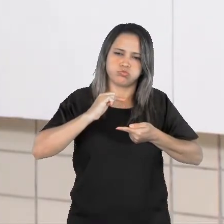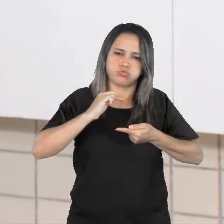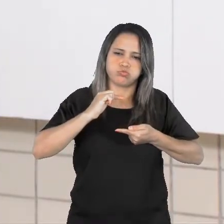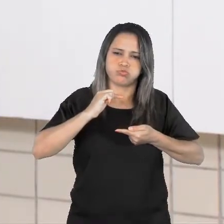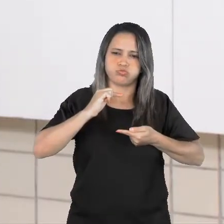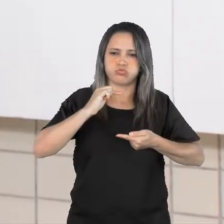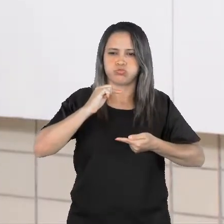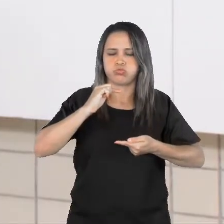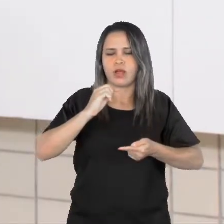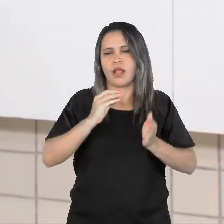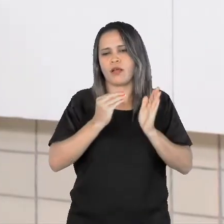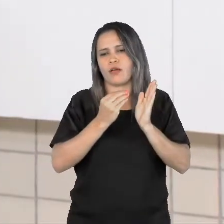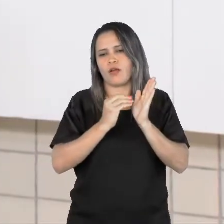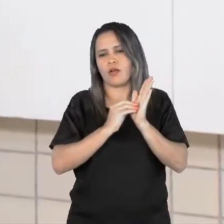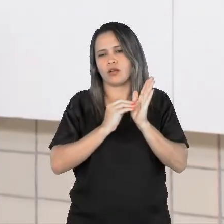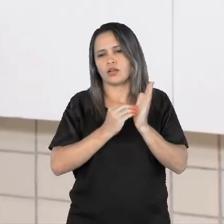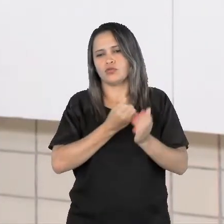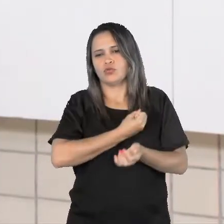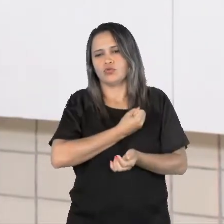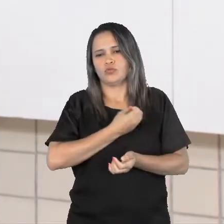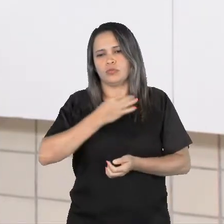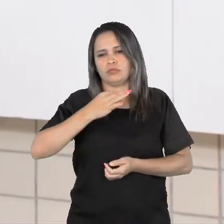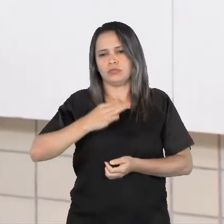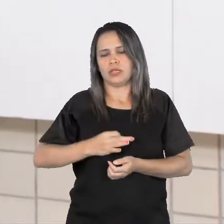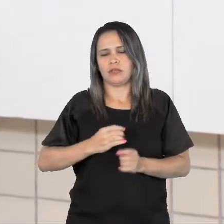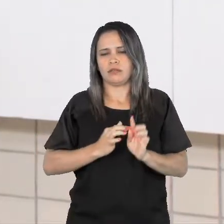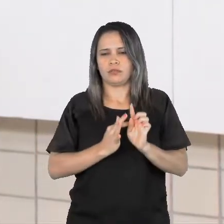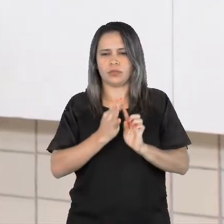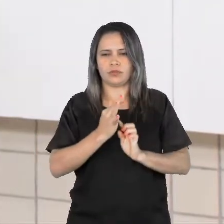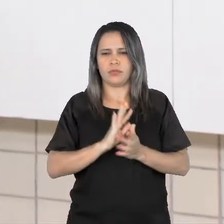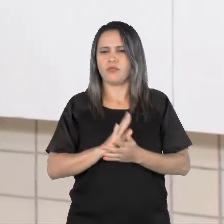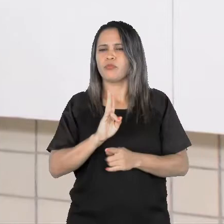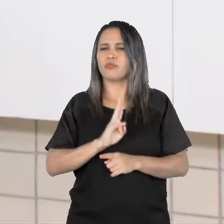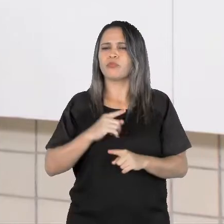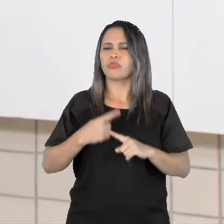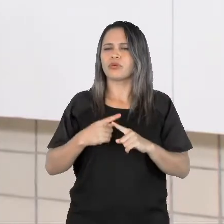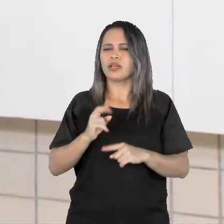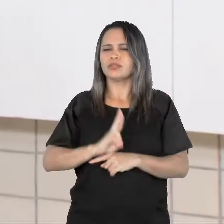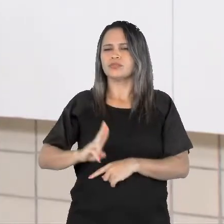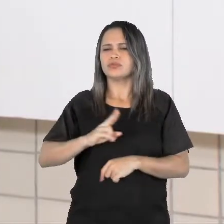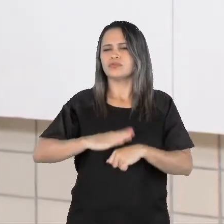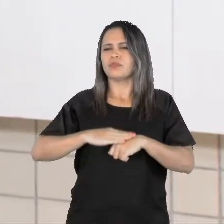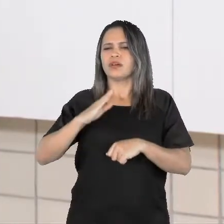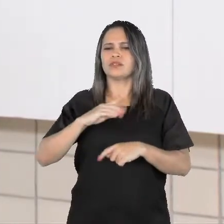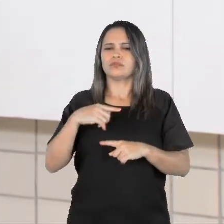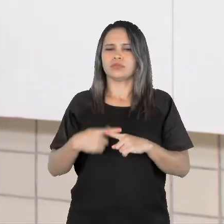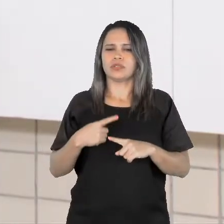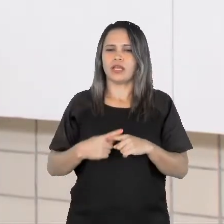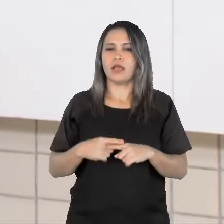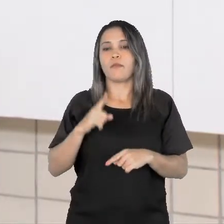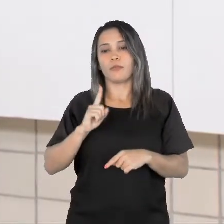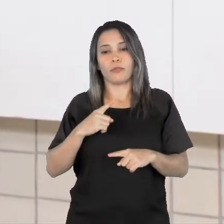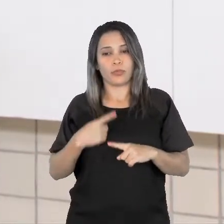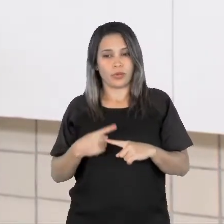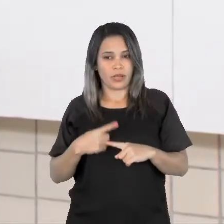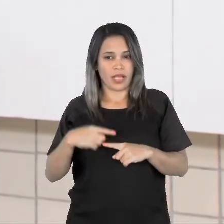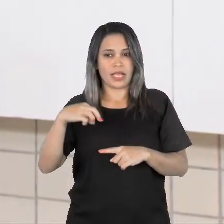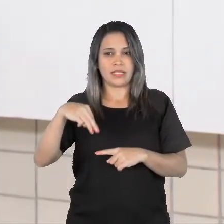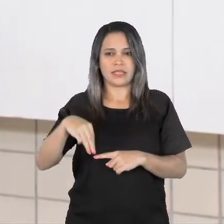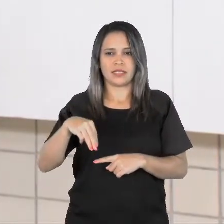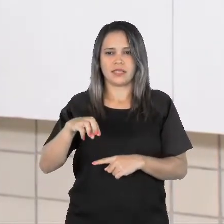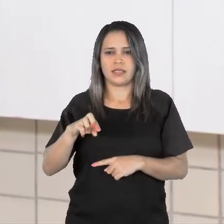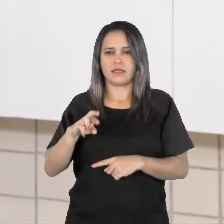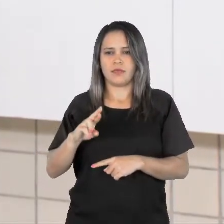no número a temperatura que está. E por que nós não usamos mais esse tipo de termômetro? Porque o mercúrio,